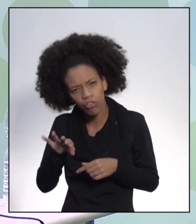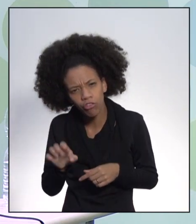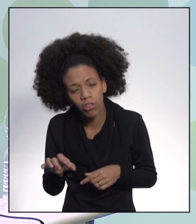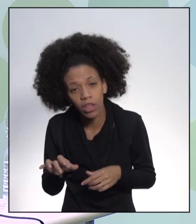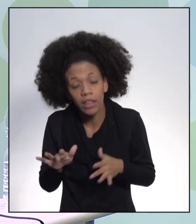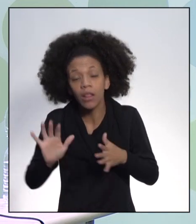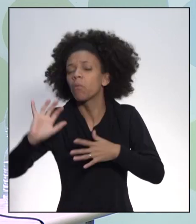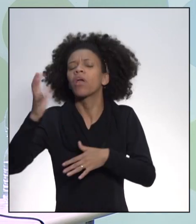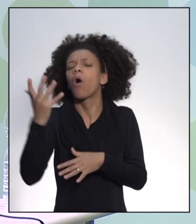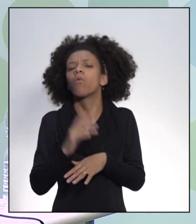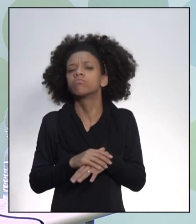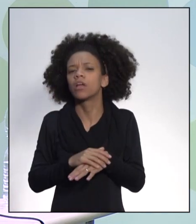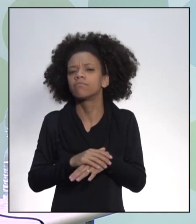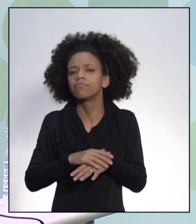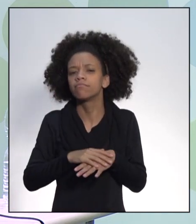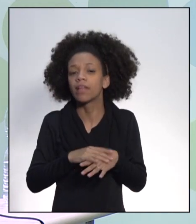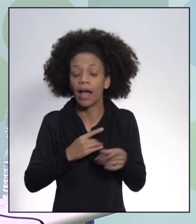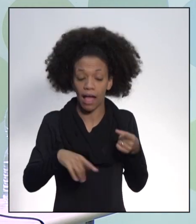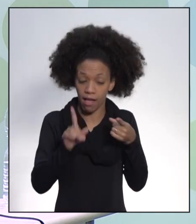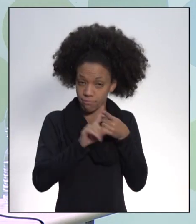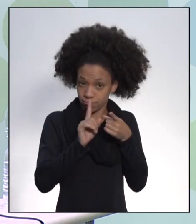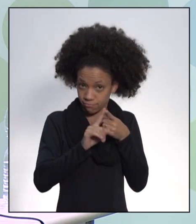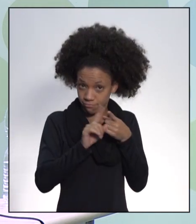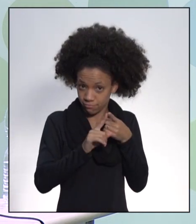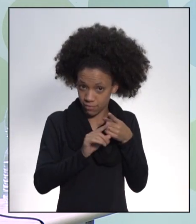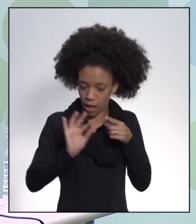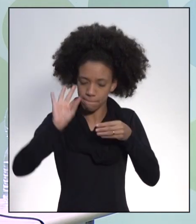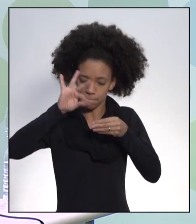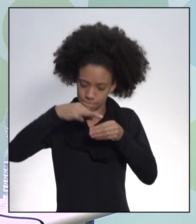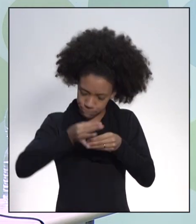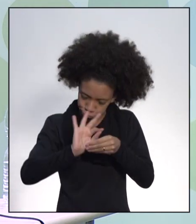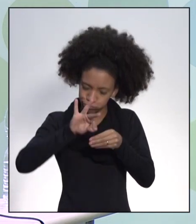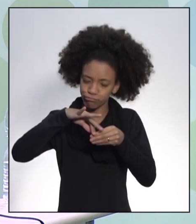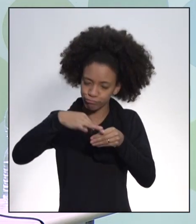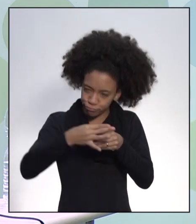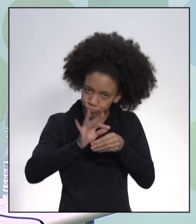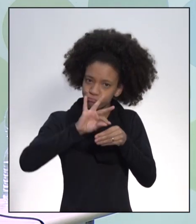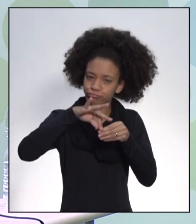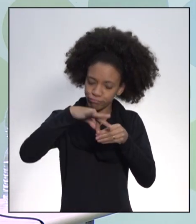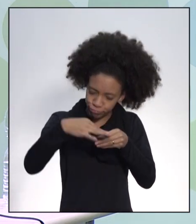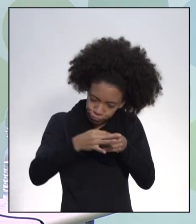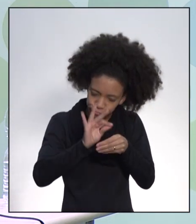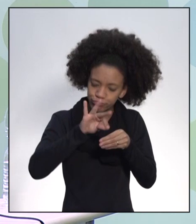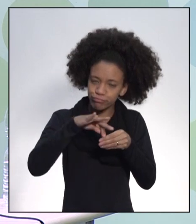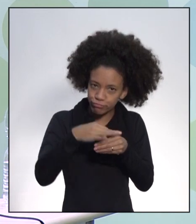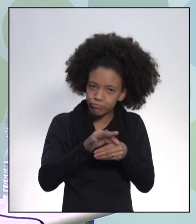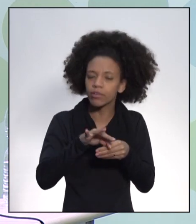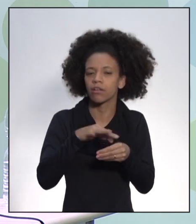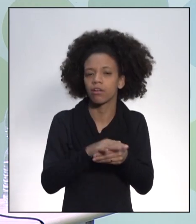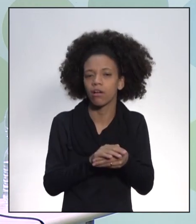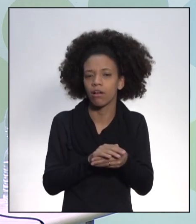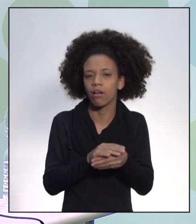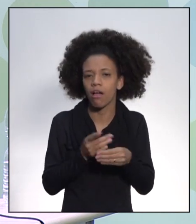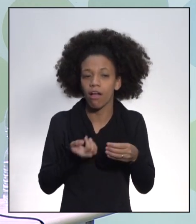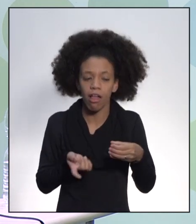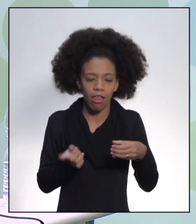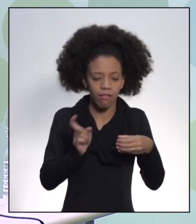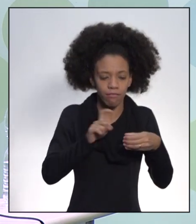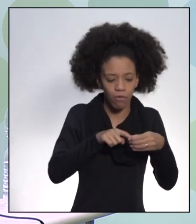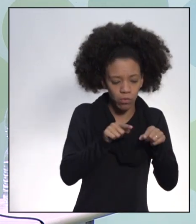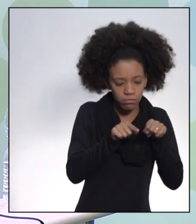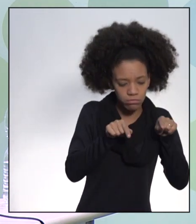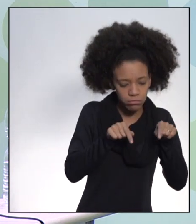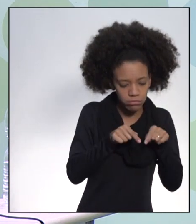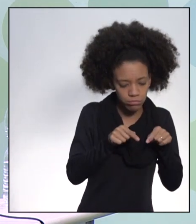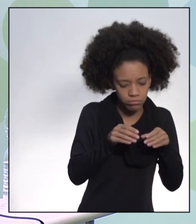história, a agulha, ela que faz o trabalho, né? Furando, perfurando, perfurando, perfurando, ela volta para o jogo